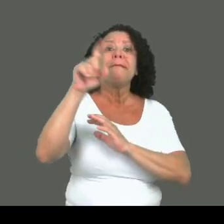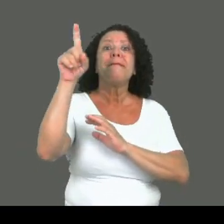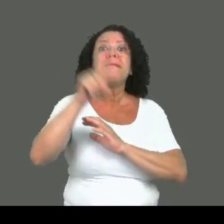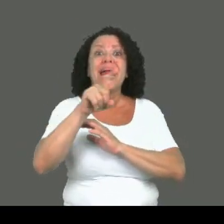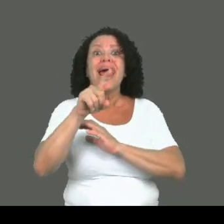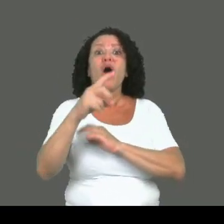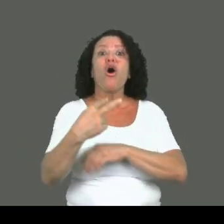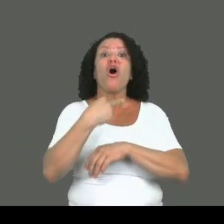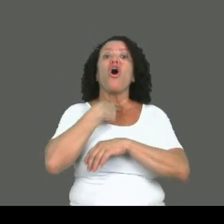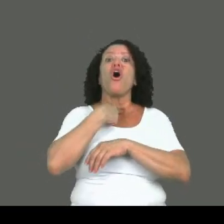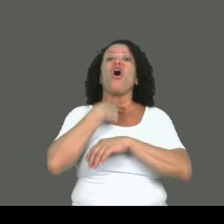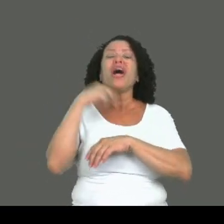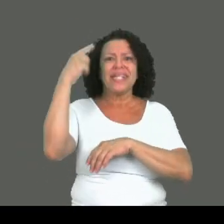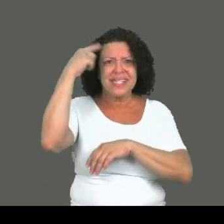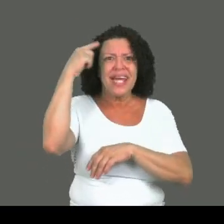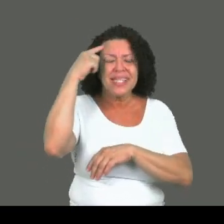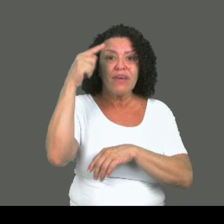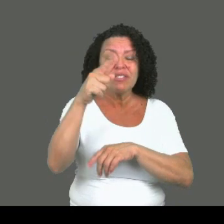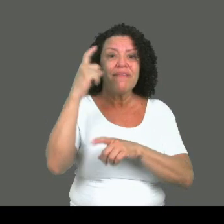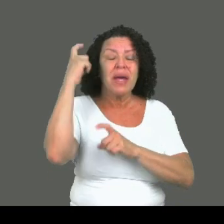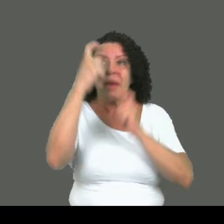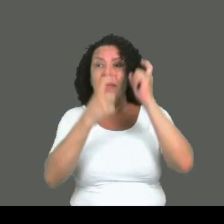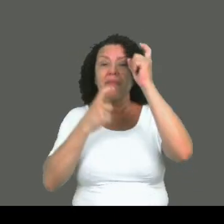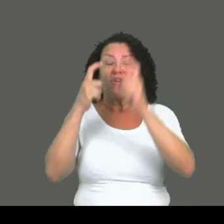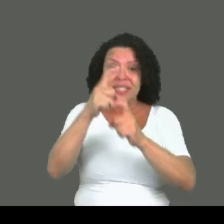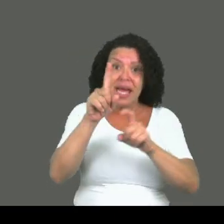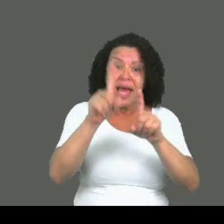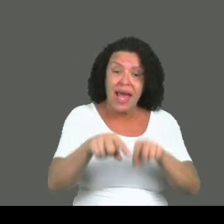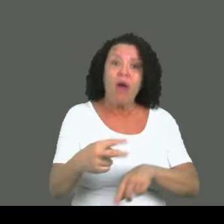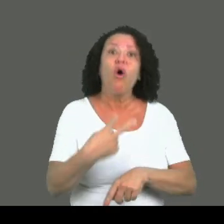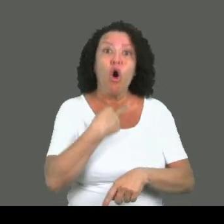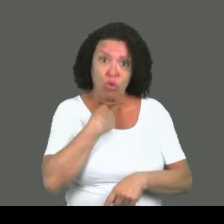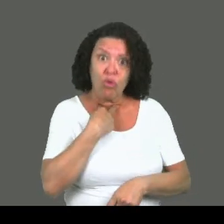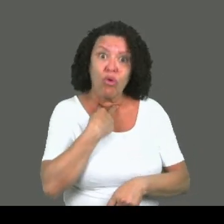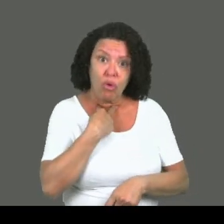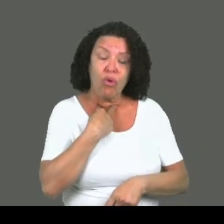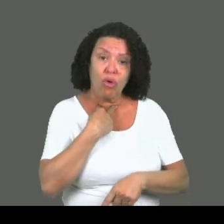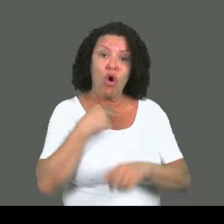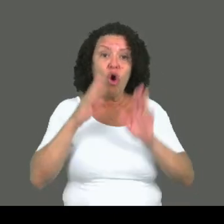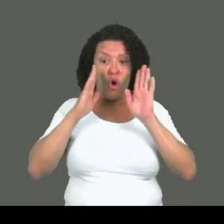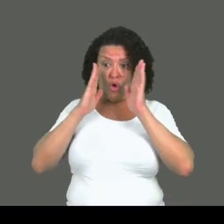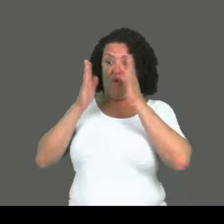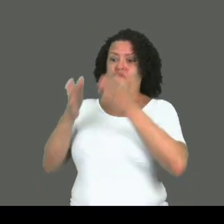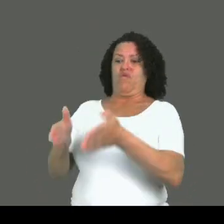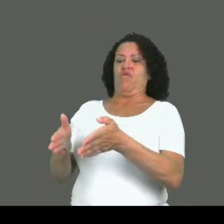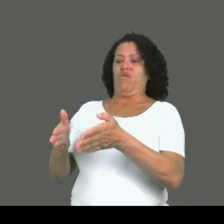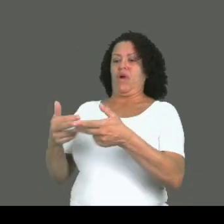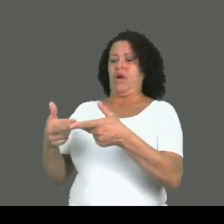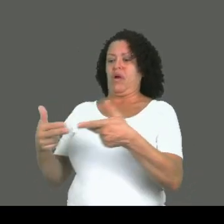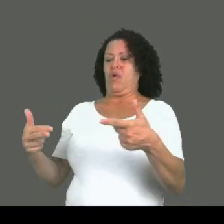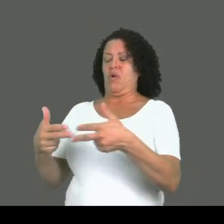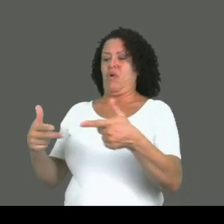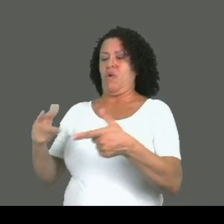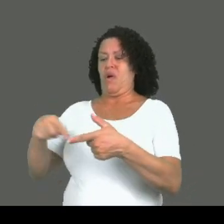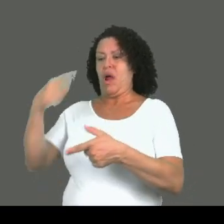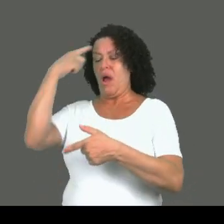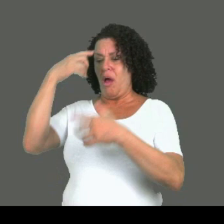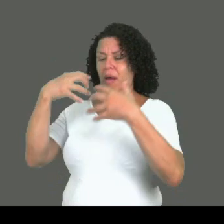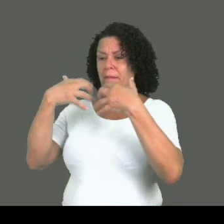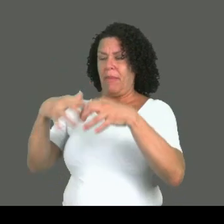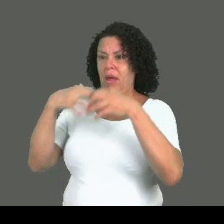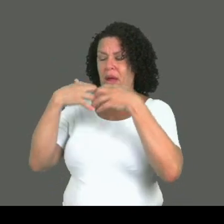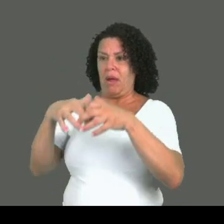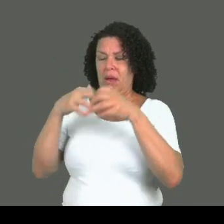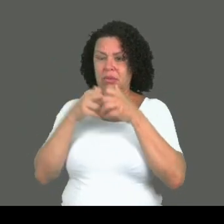seja, você fica ocupado com foco em algo em que a sua mente ilusória